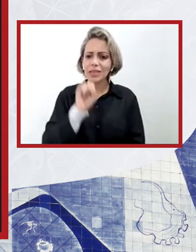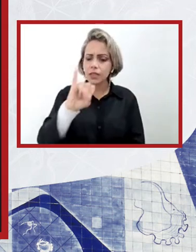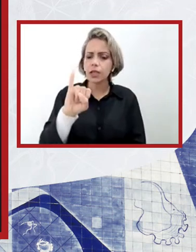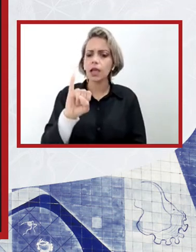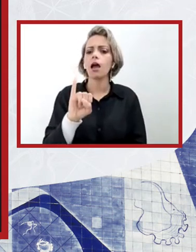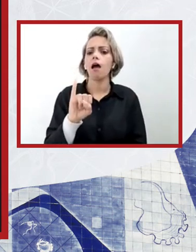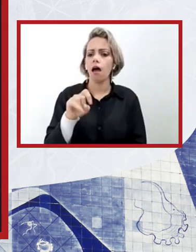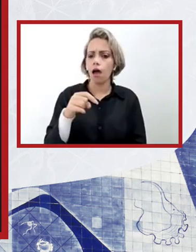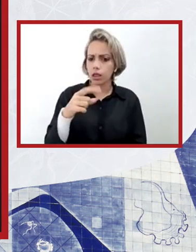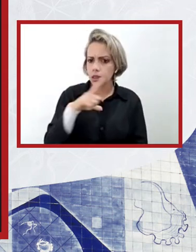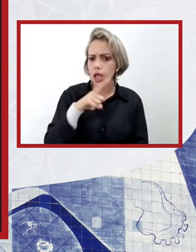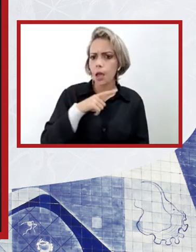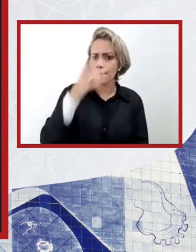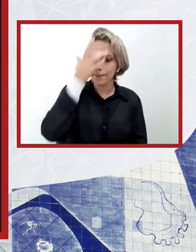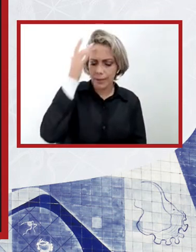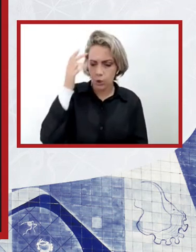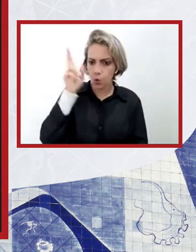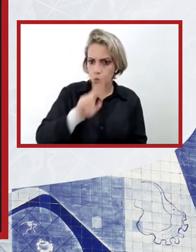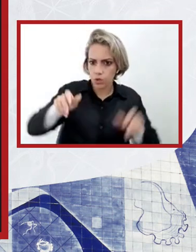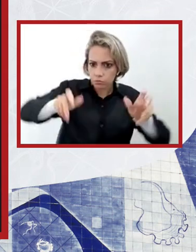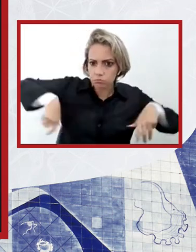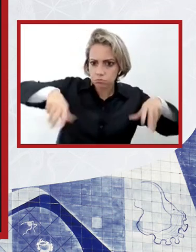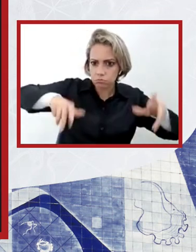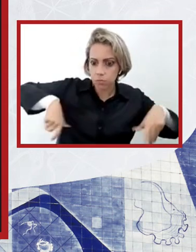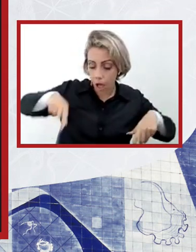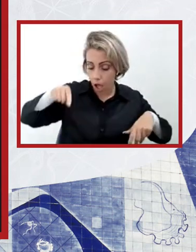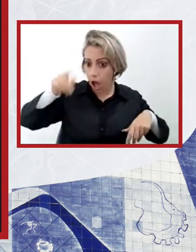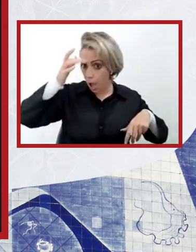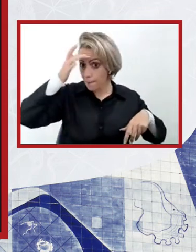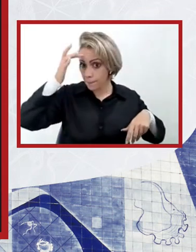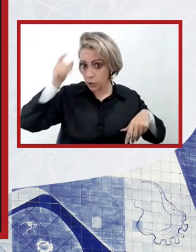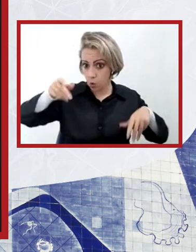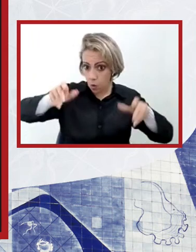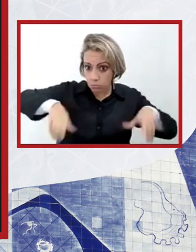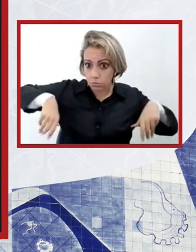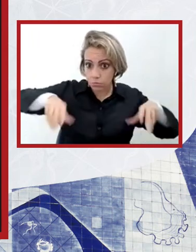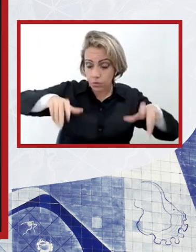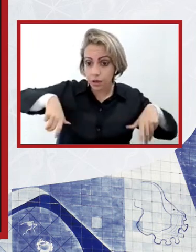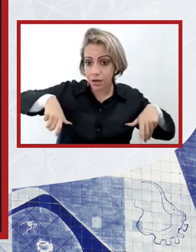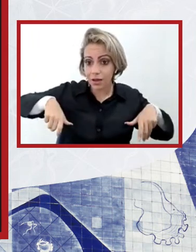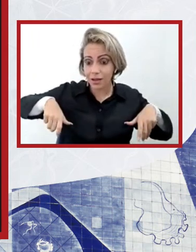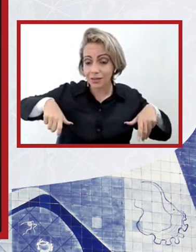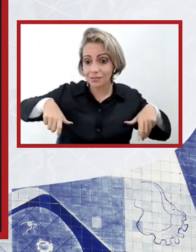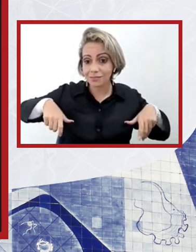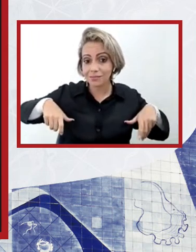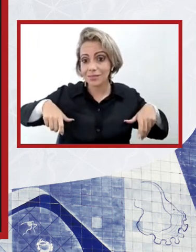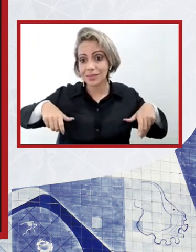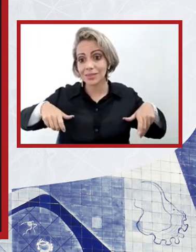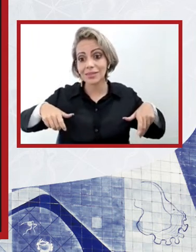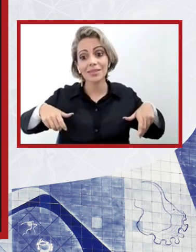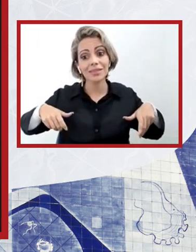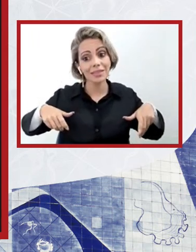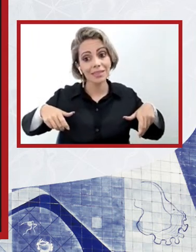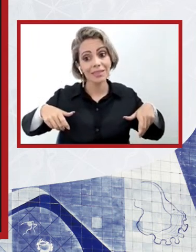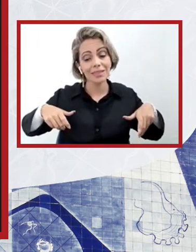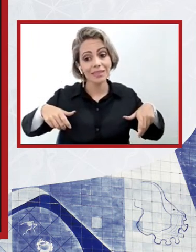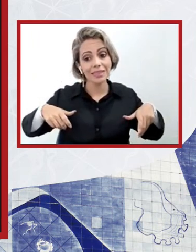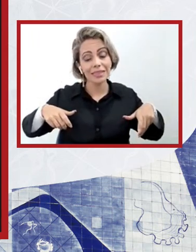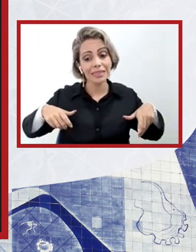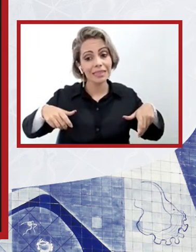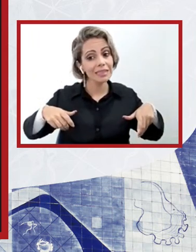que utiliza a cadeira de rodas, essa pessoa que vai com a cadeira de rodas, as cadeiras de rodas que se usam pelo Brasil não sobem